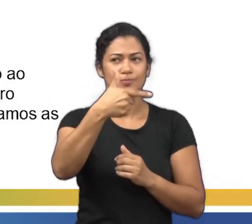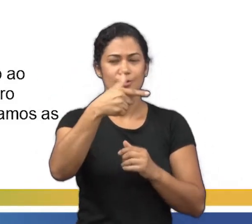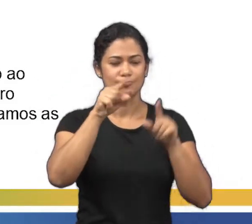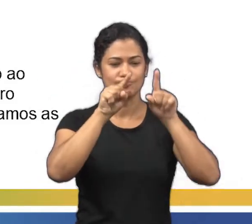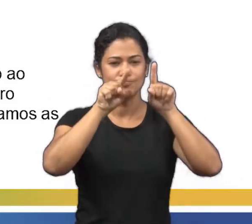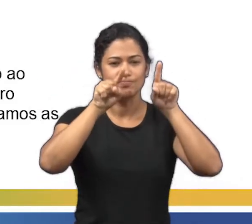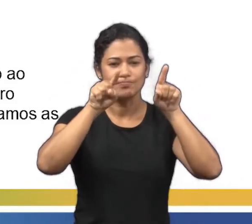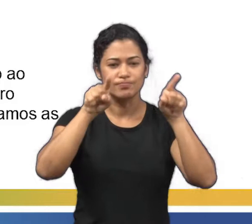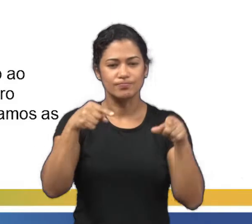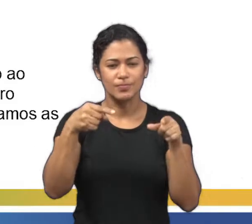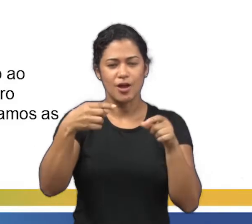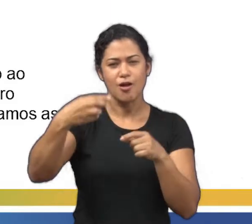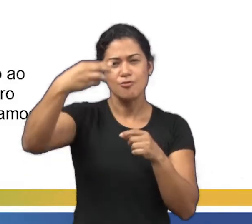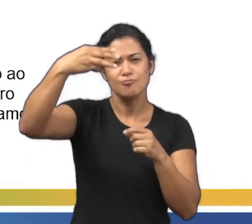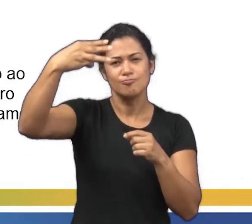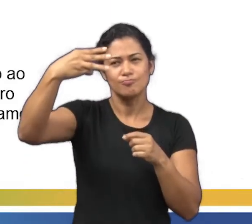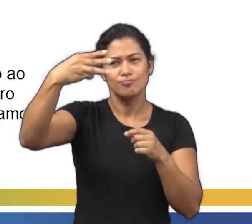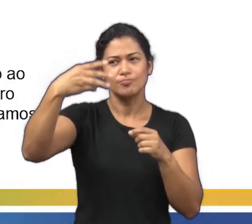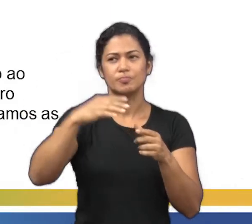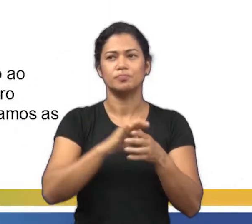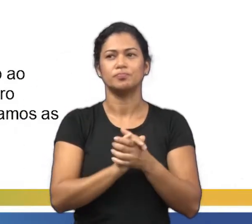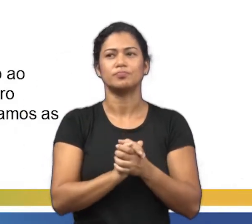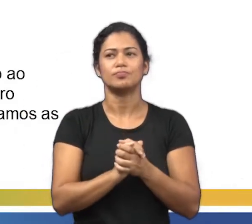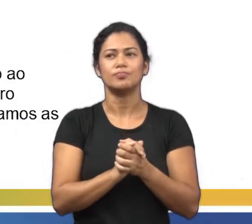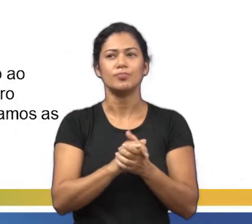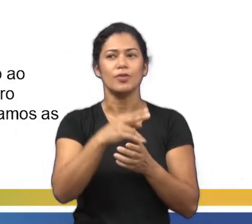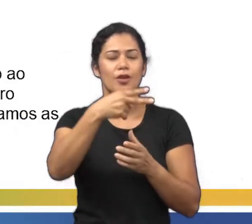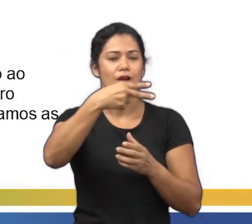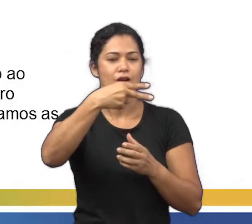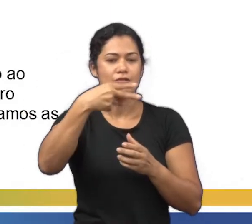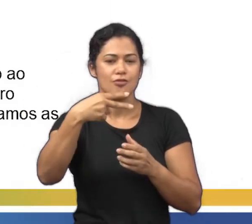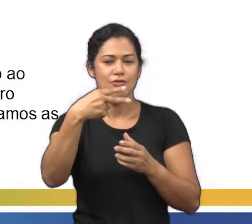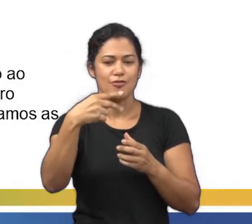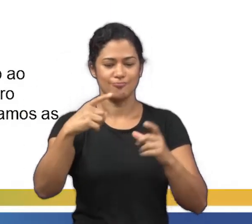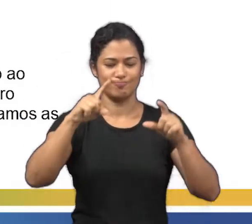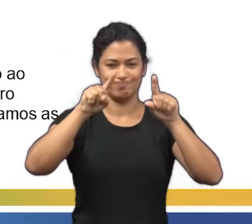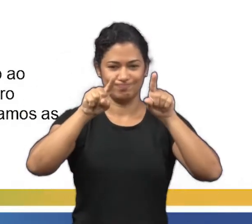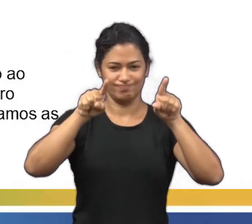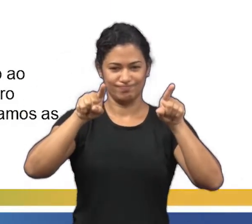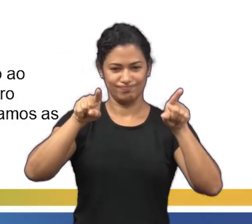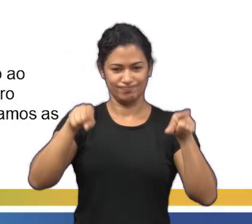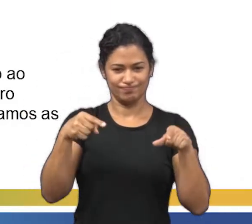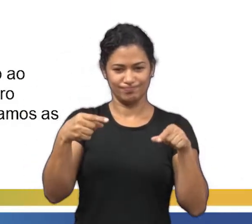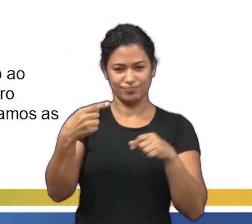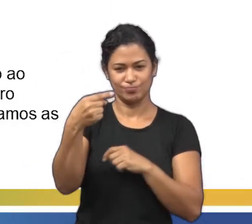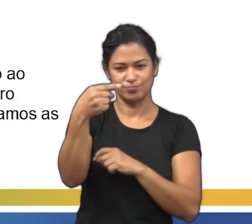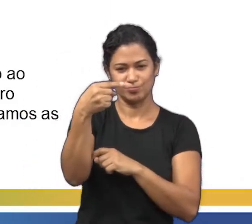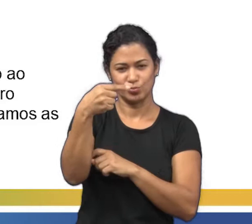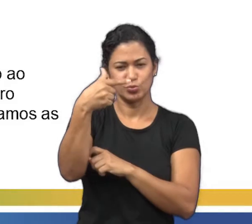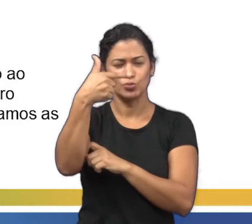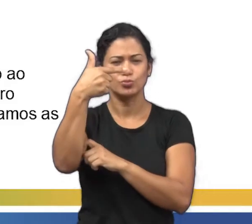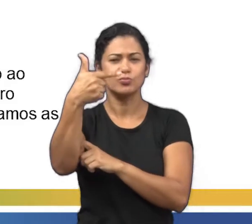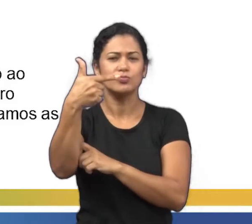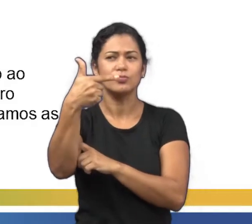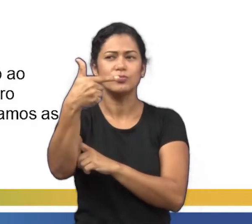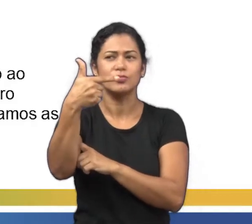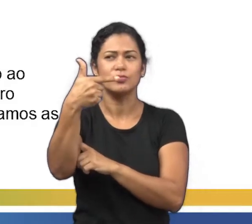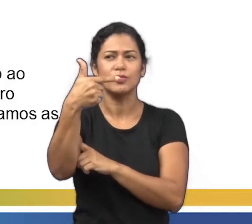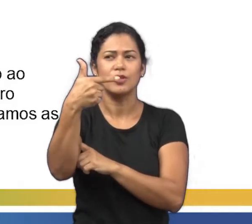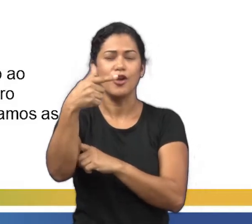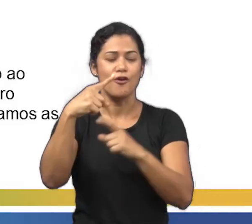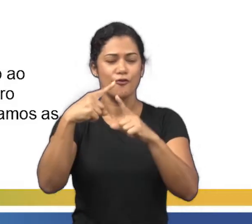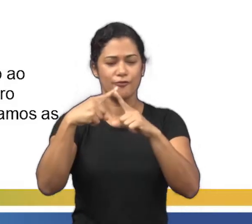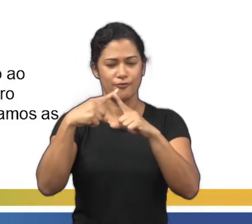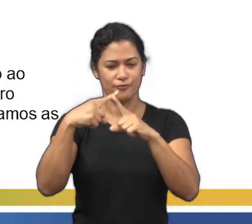coloquei justamente para dizer para vocês que o sinal está incluído na base, tá? Menos 2 é a